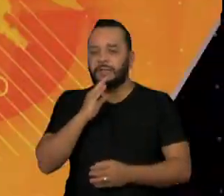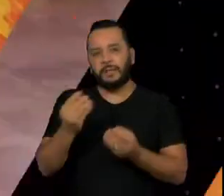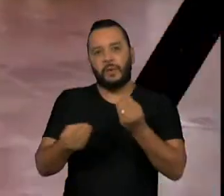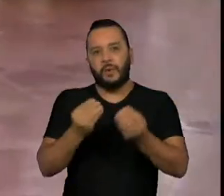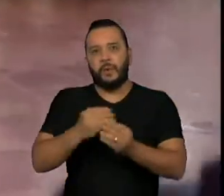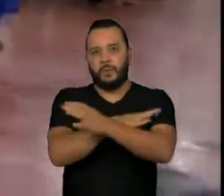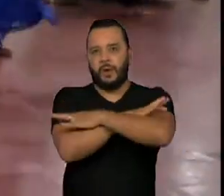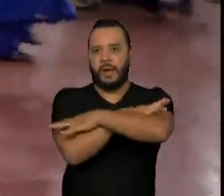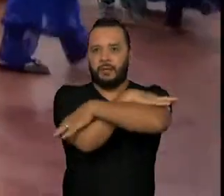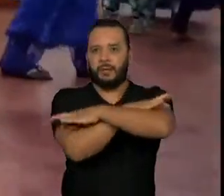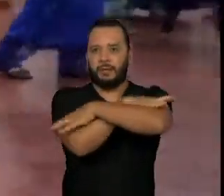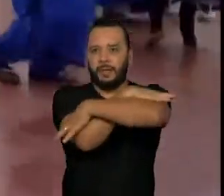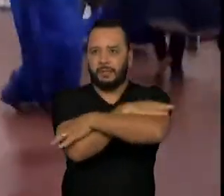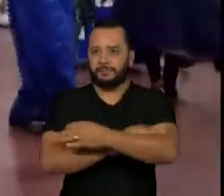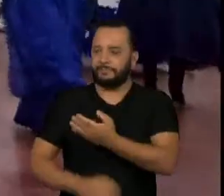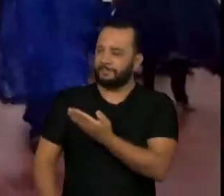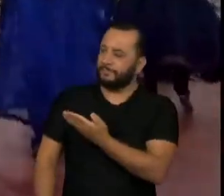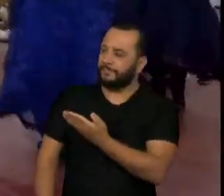Candomblé.